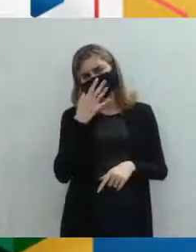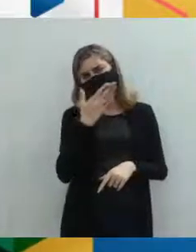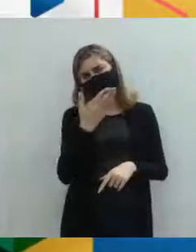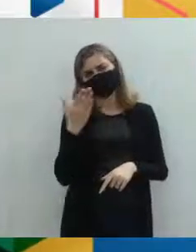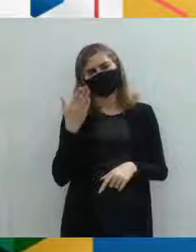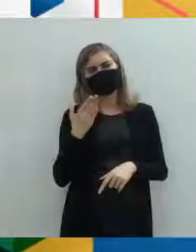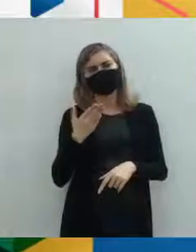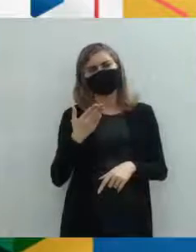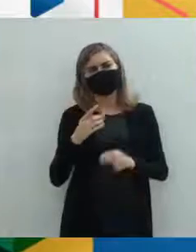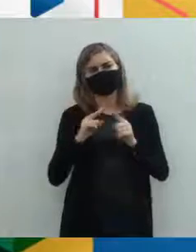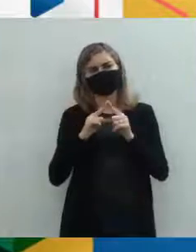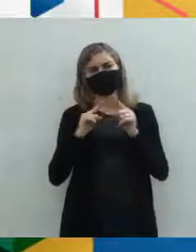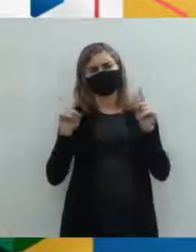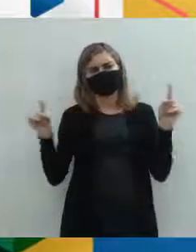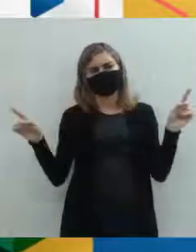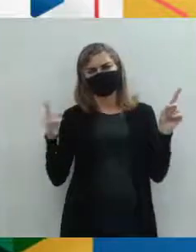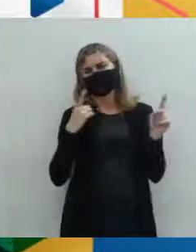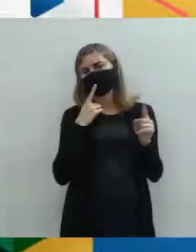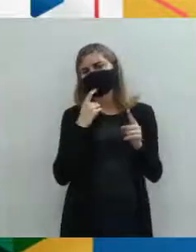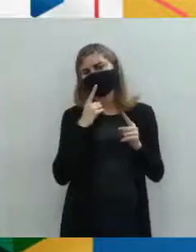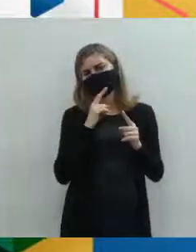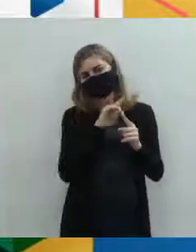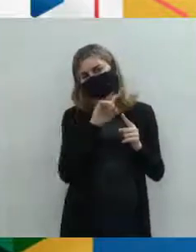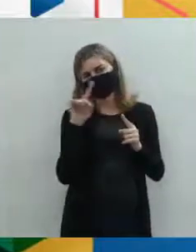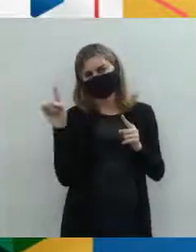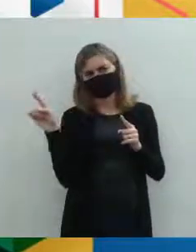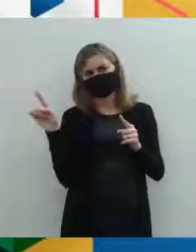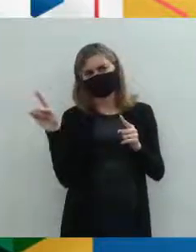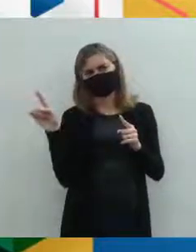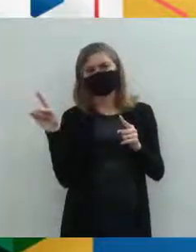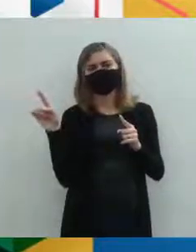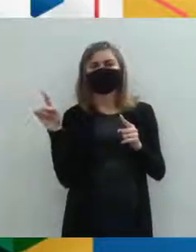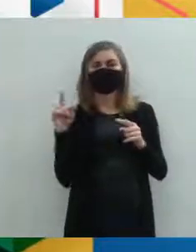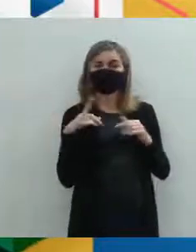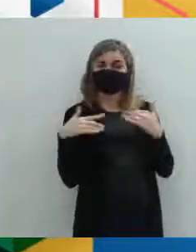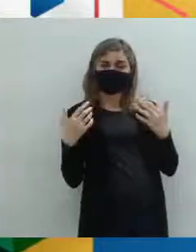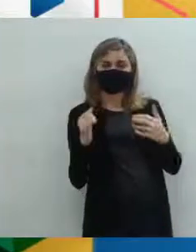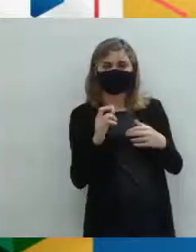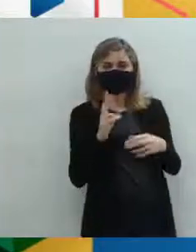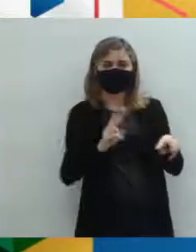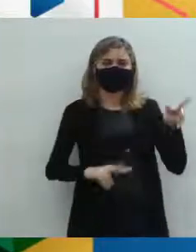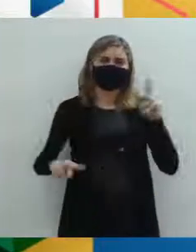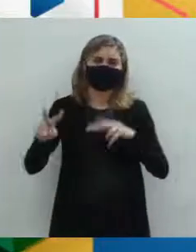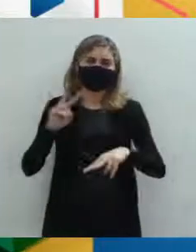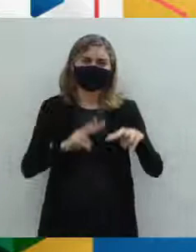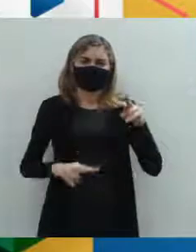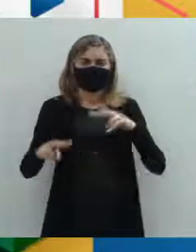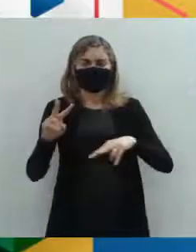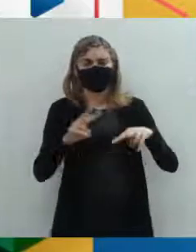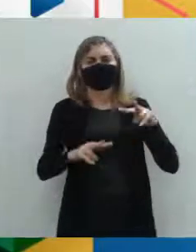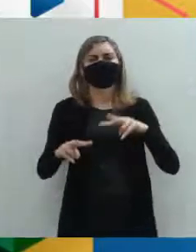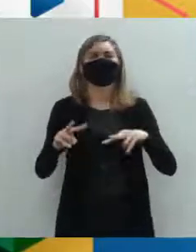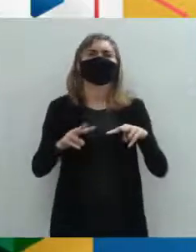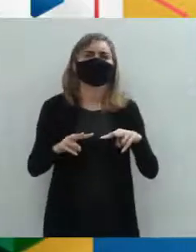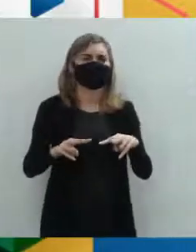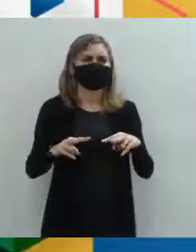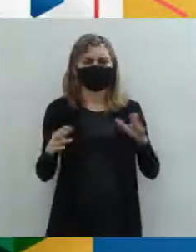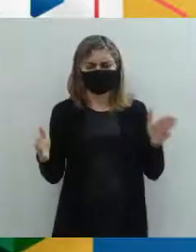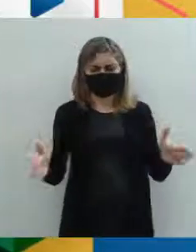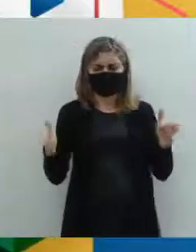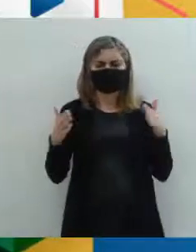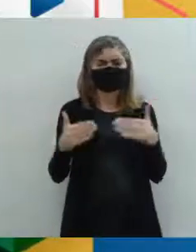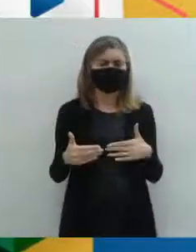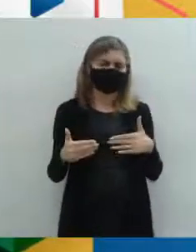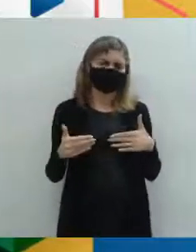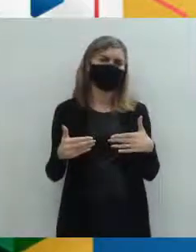agora. Uma linha vermelha central, a gente chama de linha do horizonte. Então, se a gente visualiza uma caixinha,